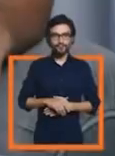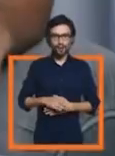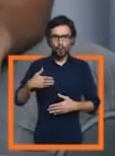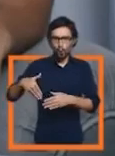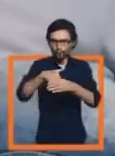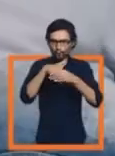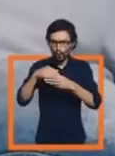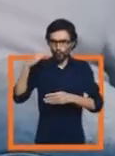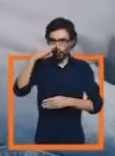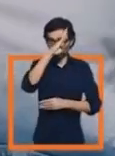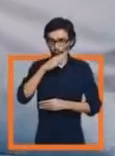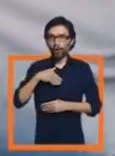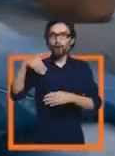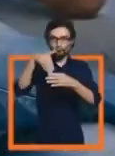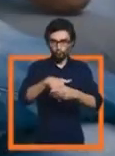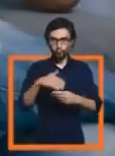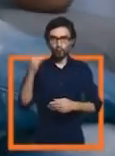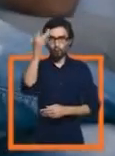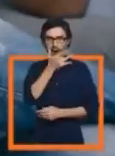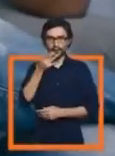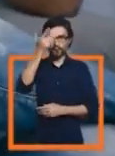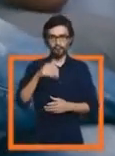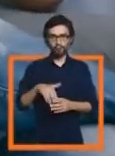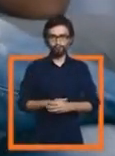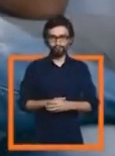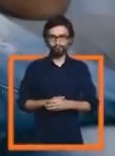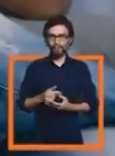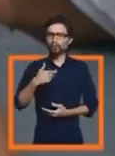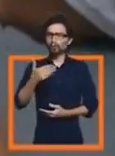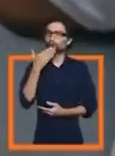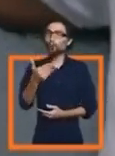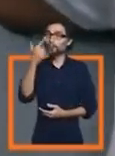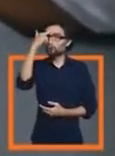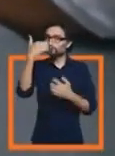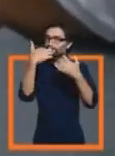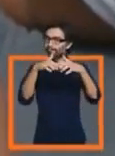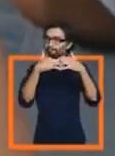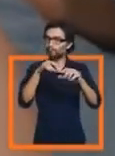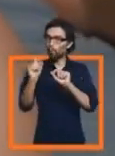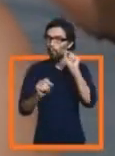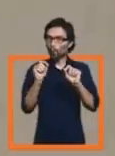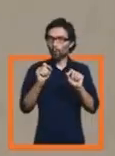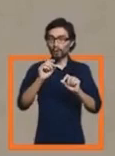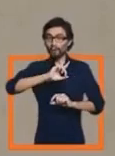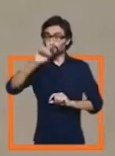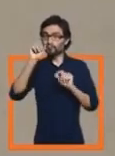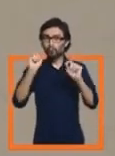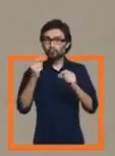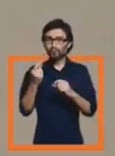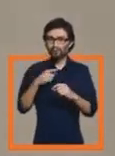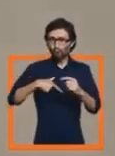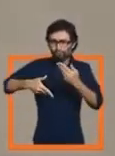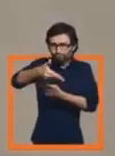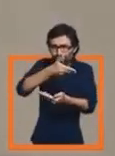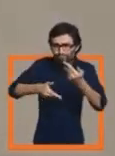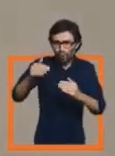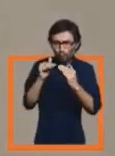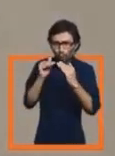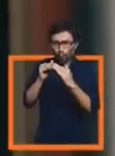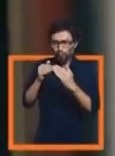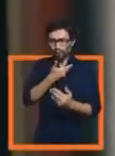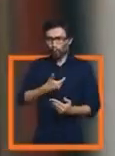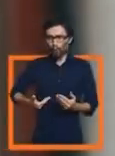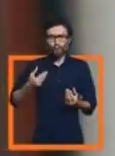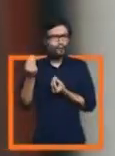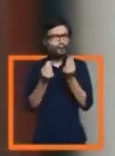Meu voto é no Bolsonaro. Vou votar no Haddad. Tô pedindo discernimento pra Deus mesmo, pra ver o que eu vou votar. Mais uma coisa nós concordamos, tá, gente? Em